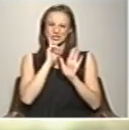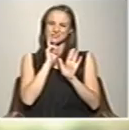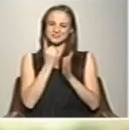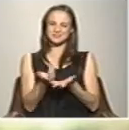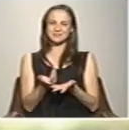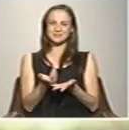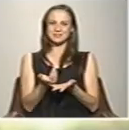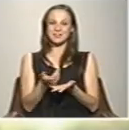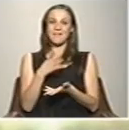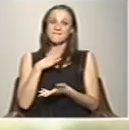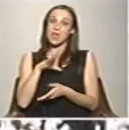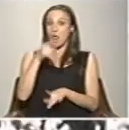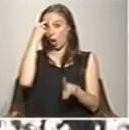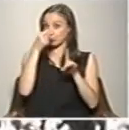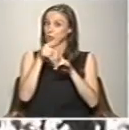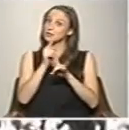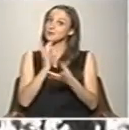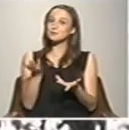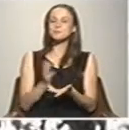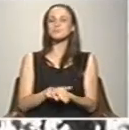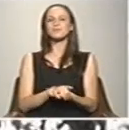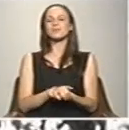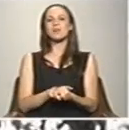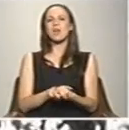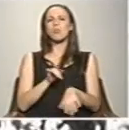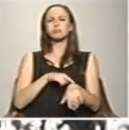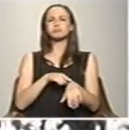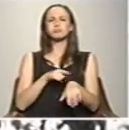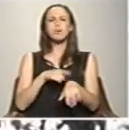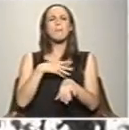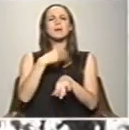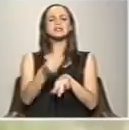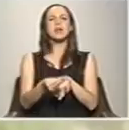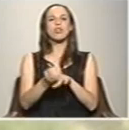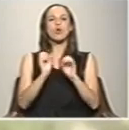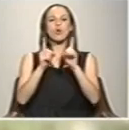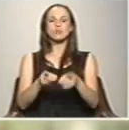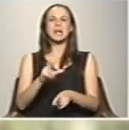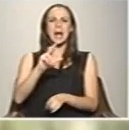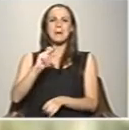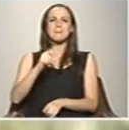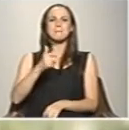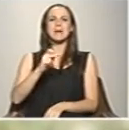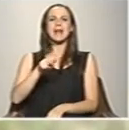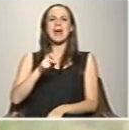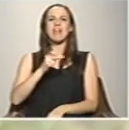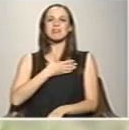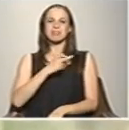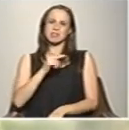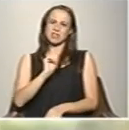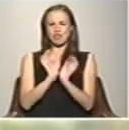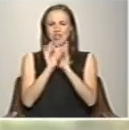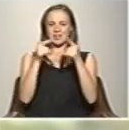apenas pretendem ser, como na verdade acontece. Eu, passado pouco tempo de ter iniciado as Rabanadas, fui contactado por